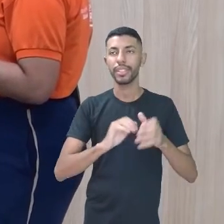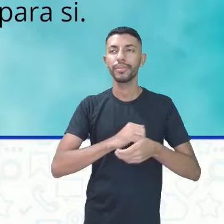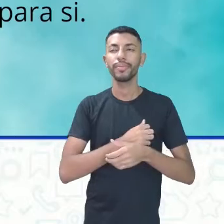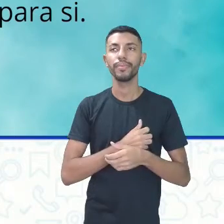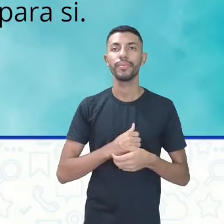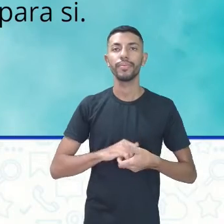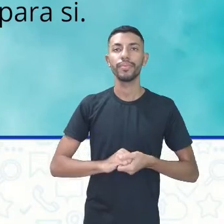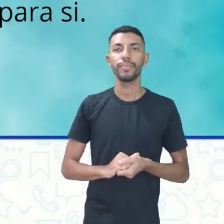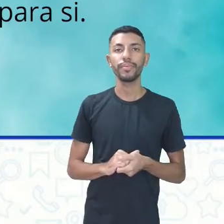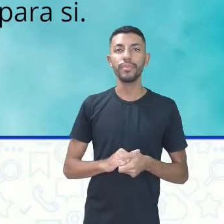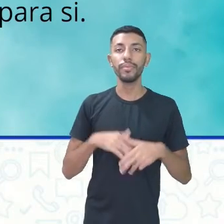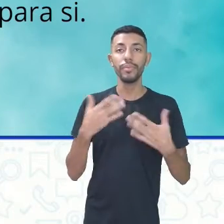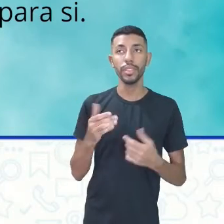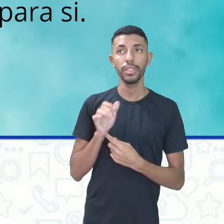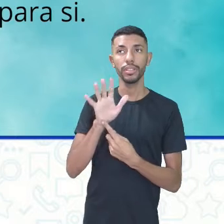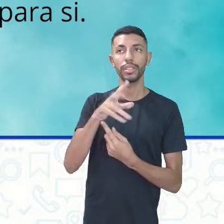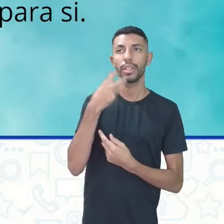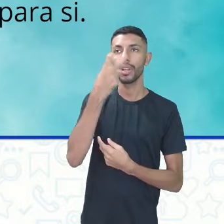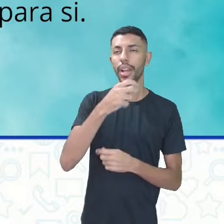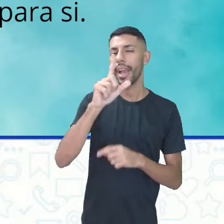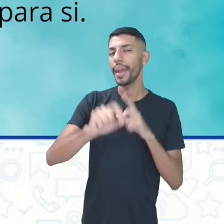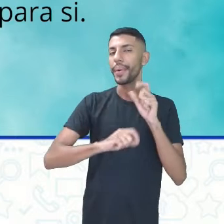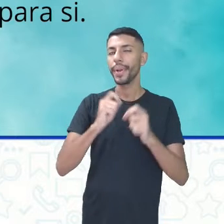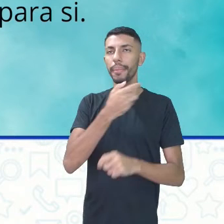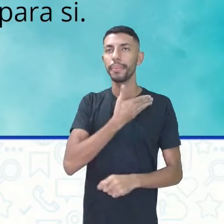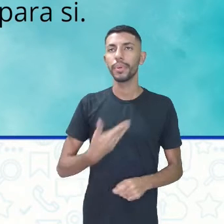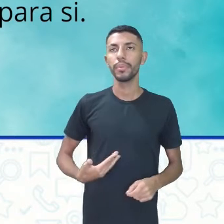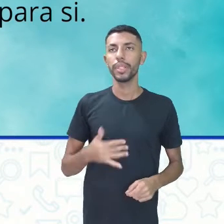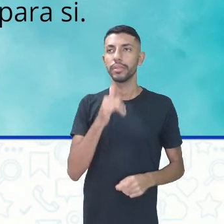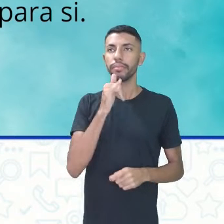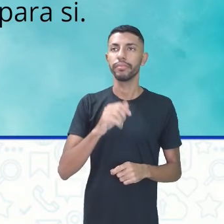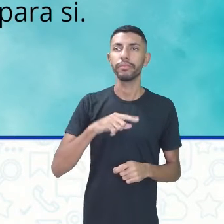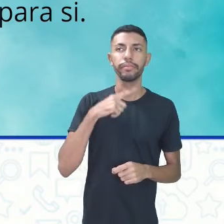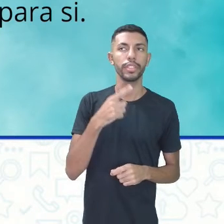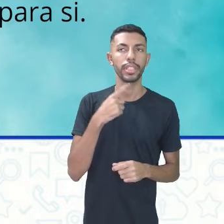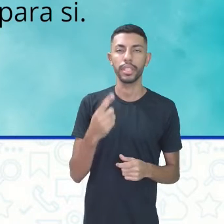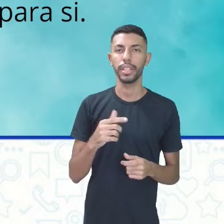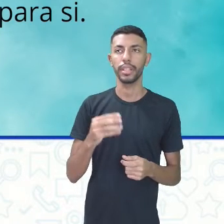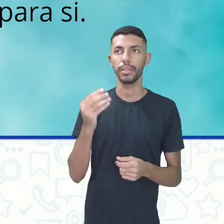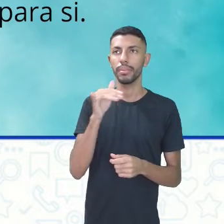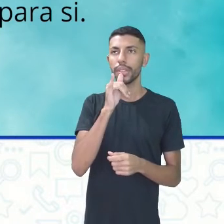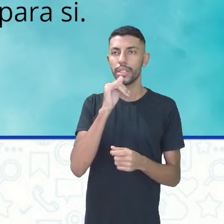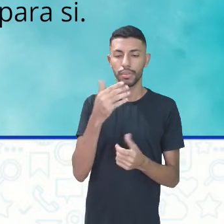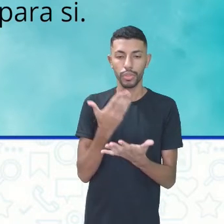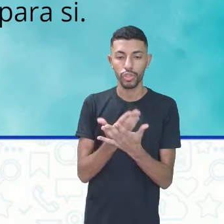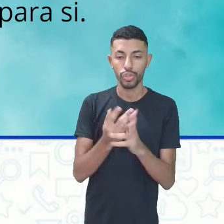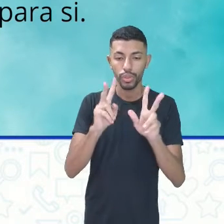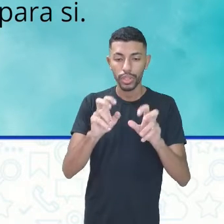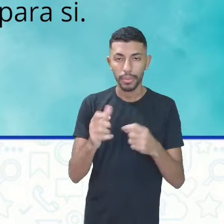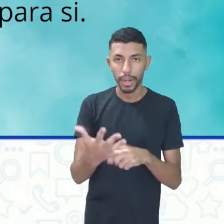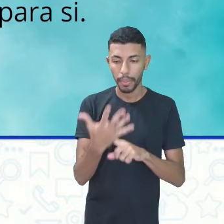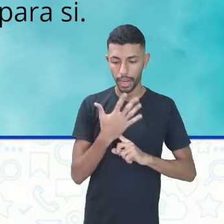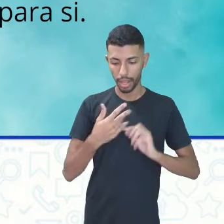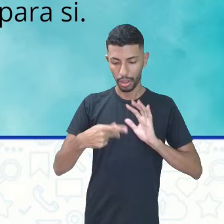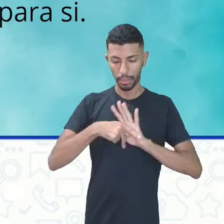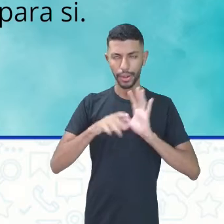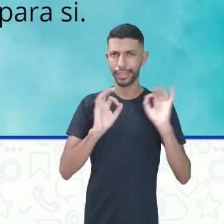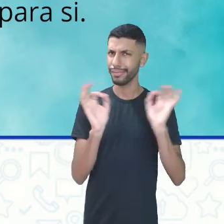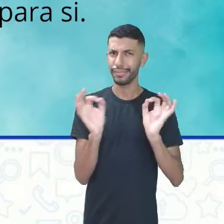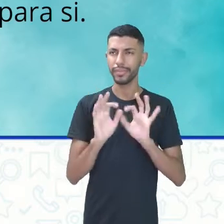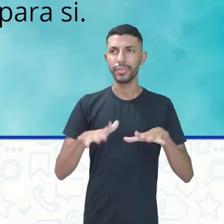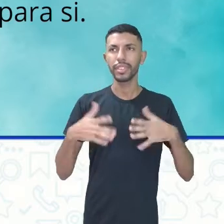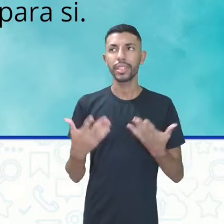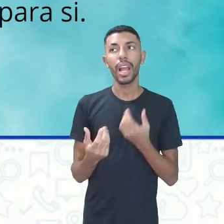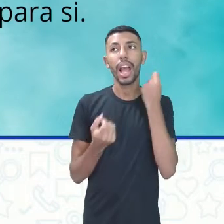A exposição oral é essencialmente pública, visto que ninguém procura estudar sobre um assunto para apresentar para si, né? Embora a gente